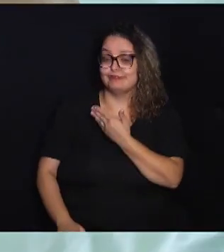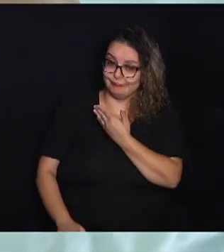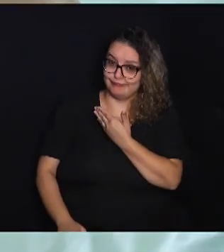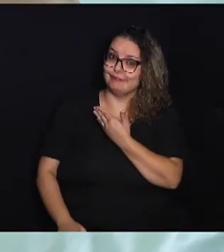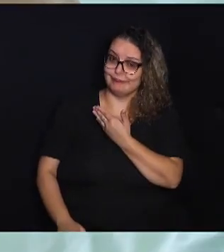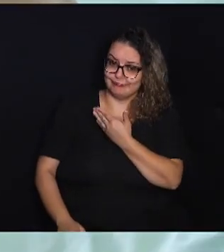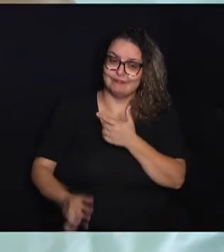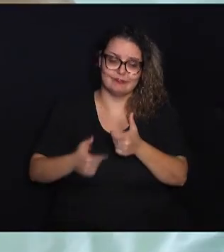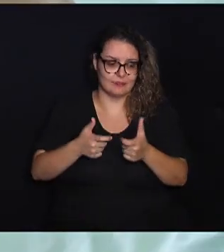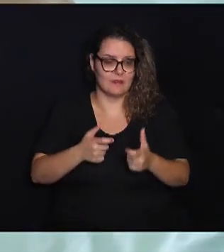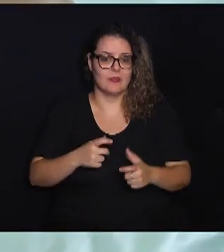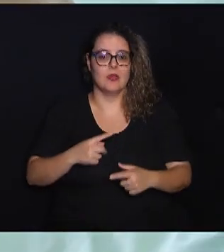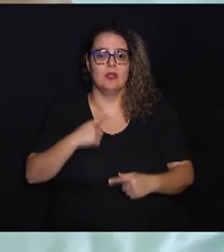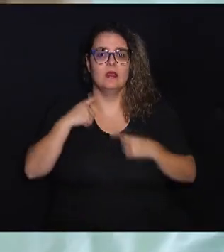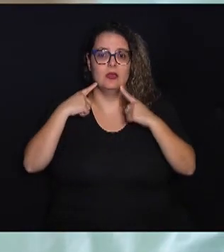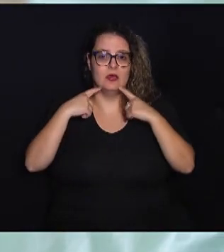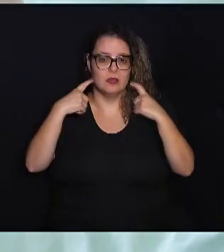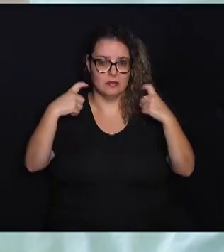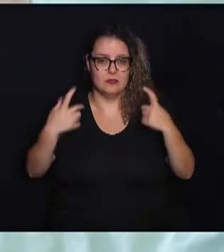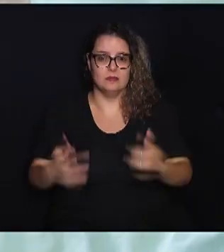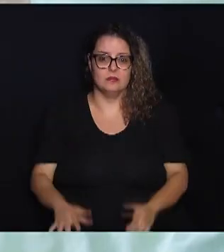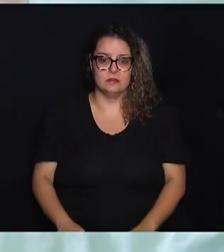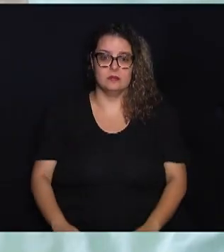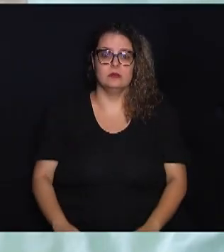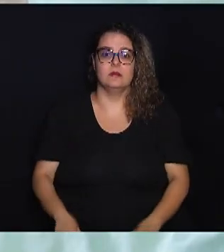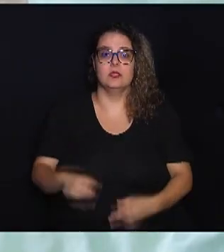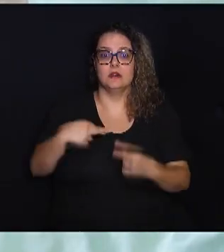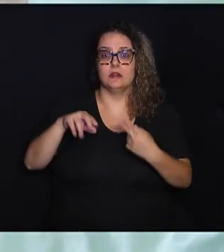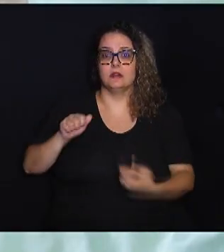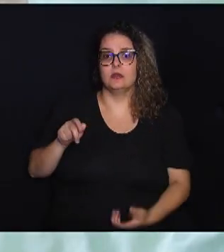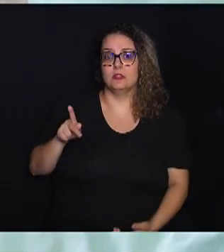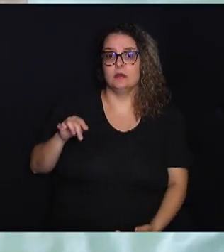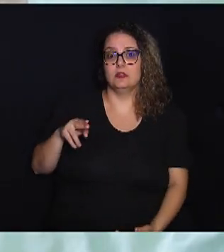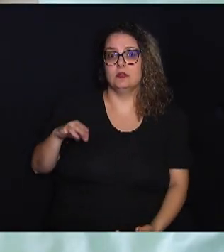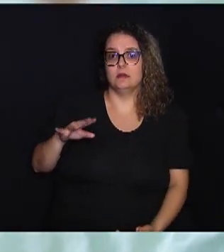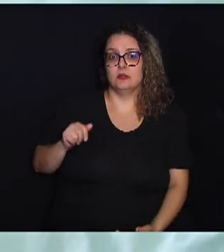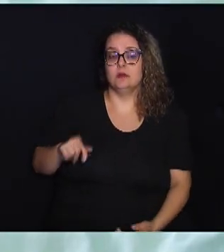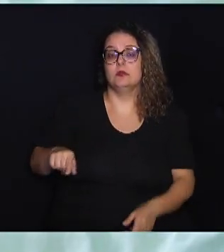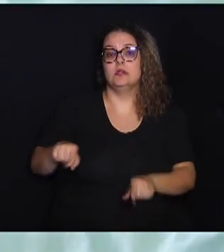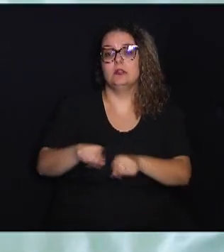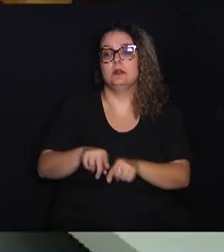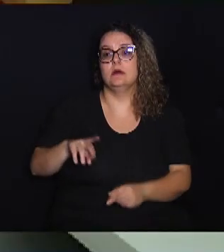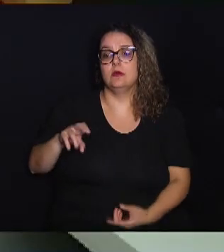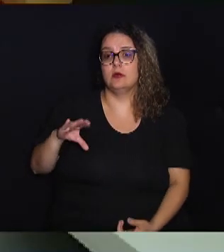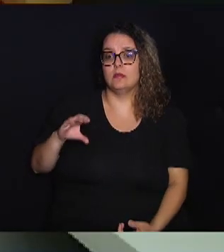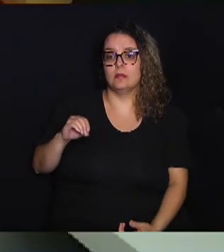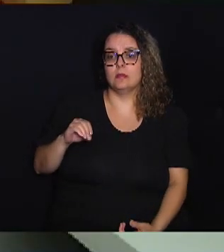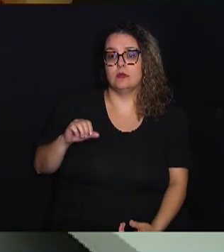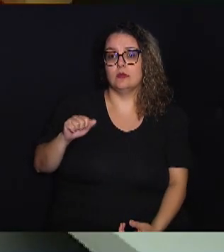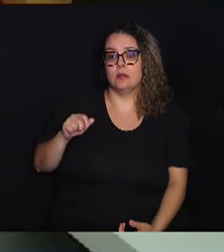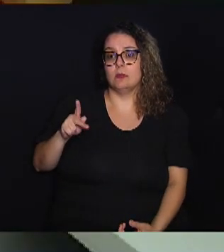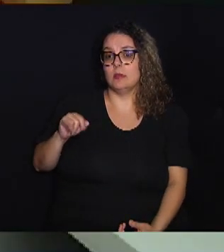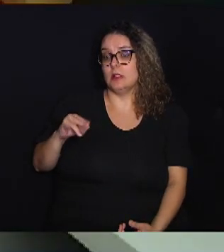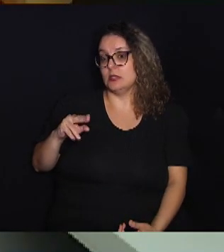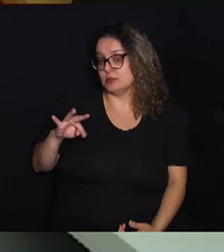roncos estão associados à apneia, mas também tem uma outra condição que a gente chama de roncopatia primária, que aí é realmente só